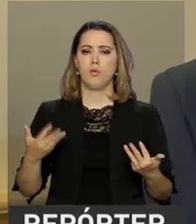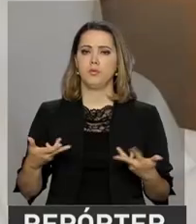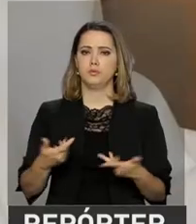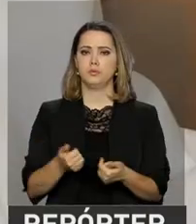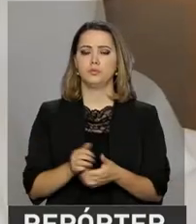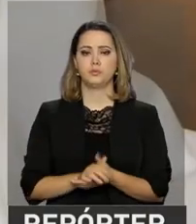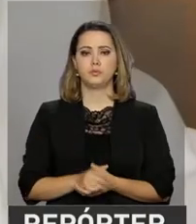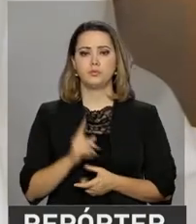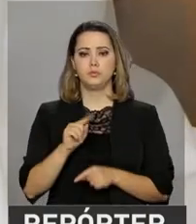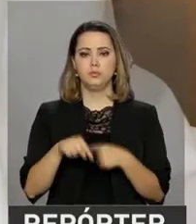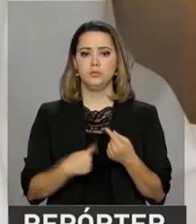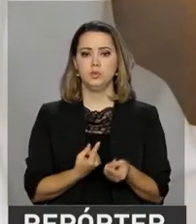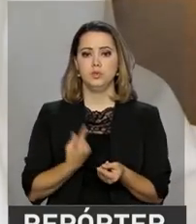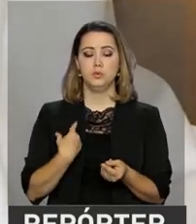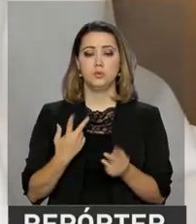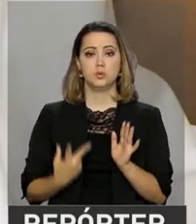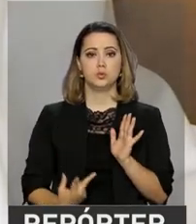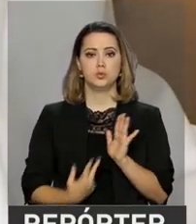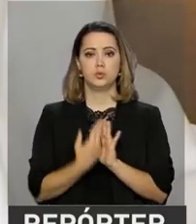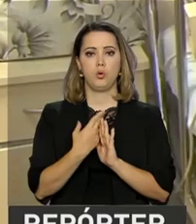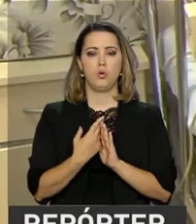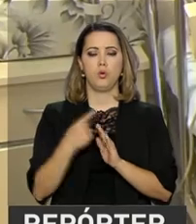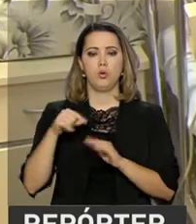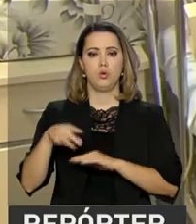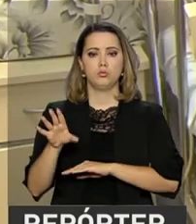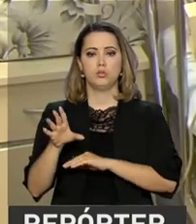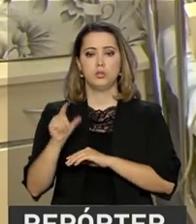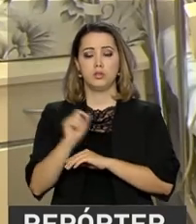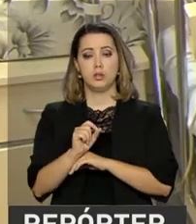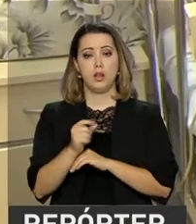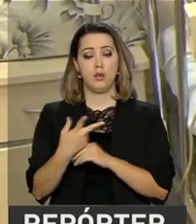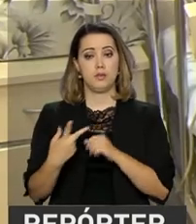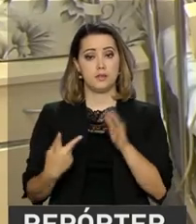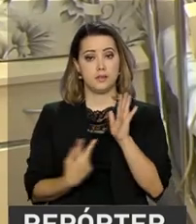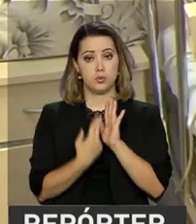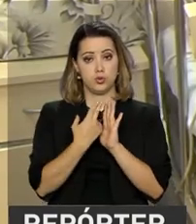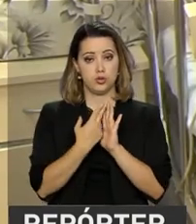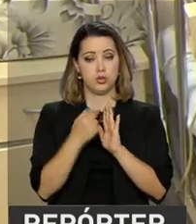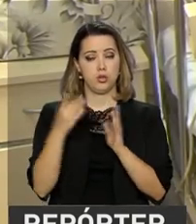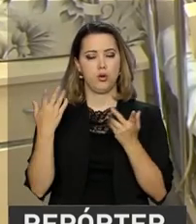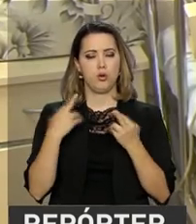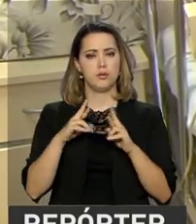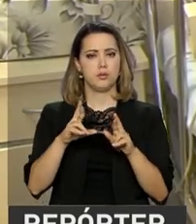sistema. Depois de colocar uma prótese no joelho, Dona Maria espera agora